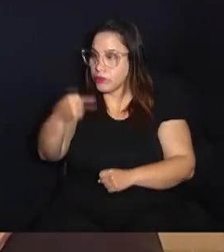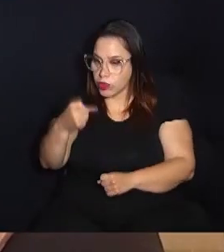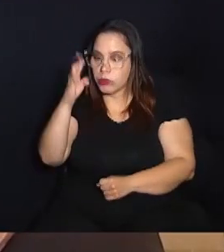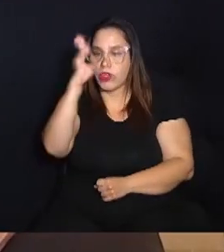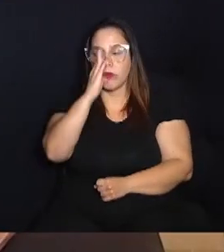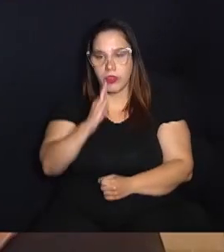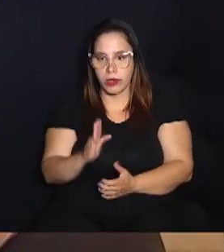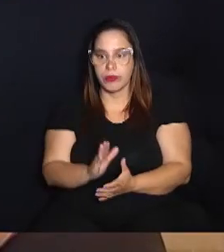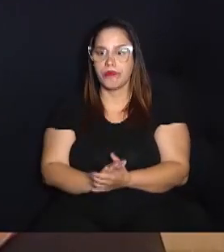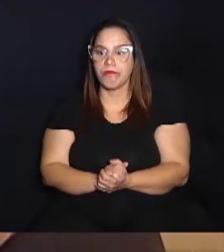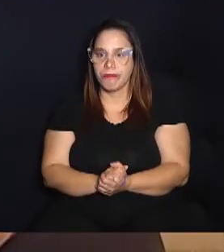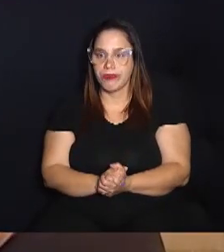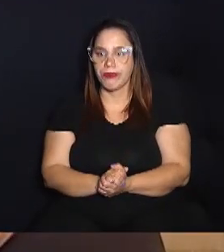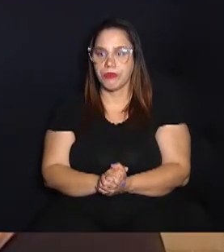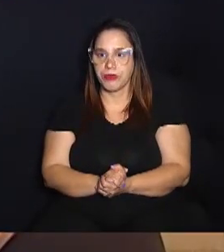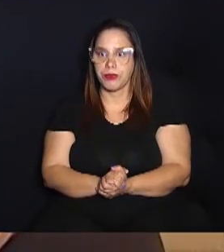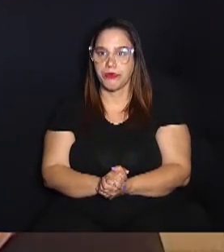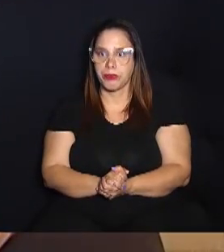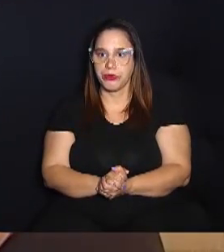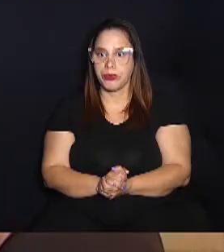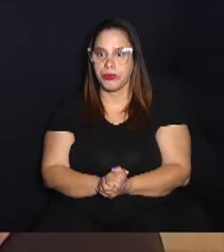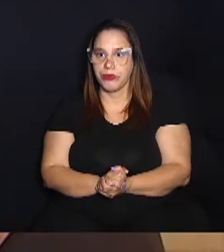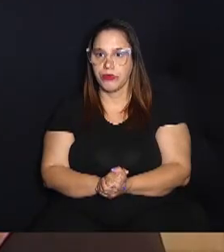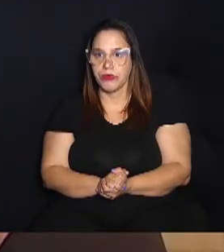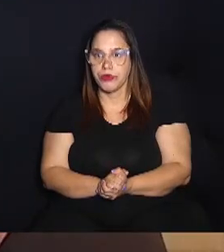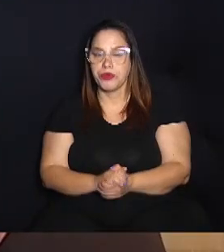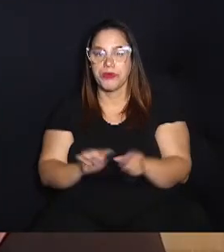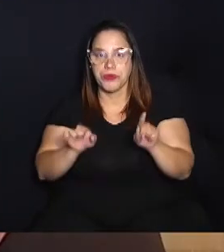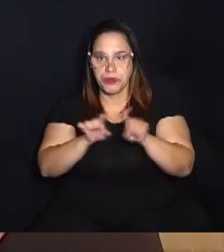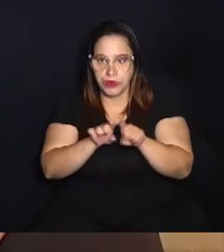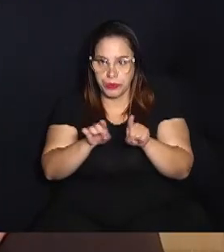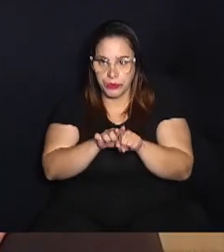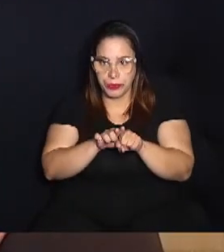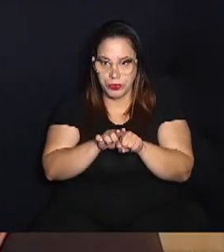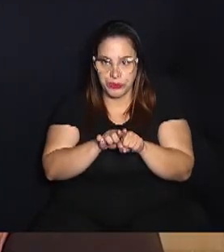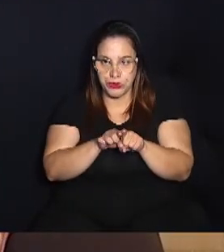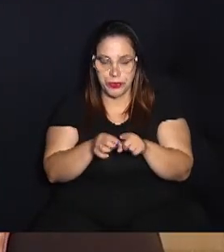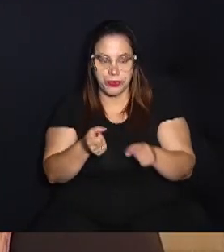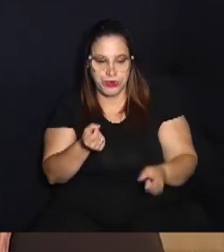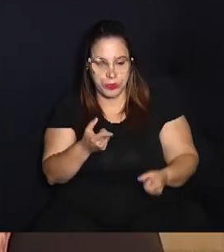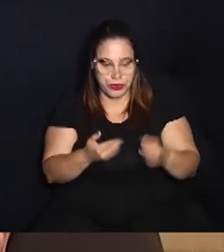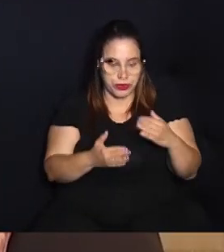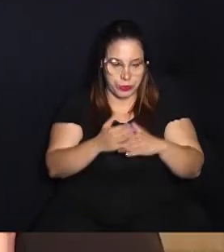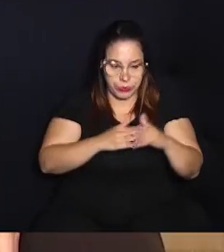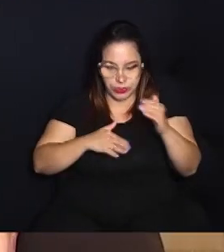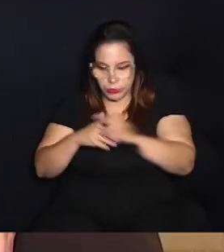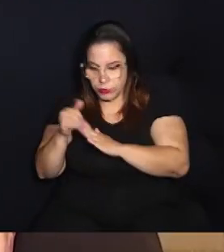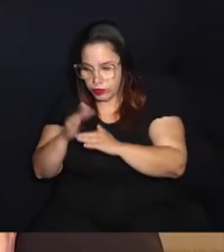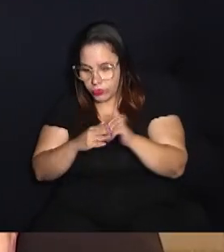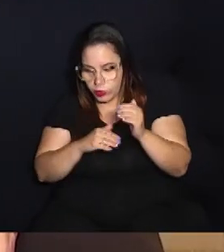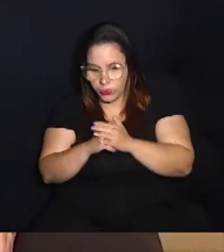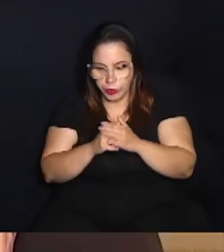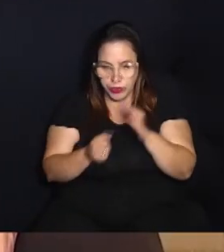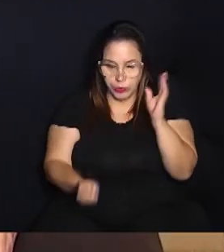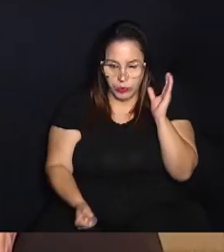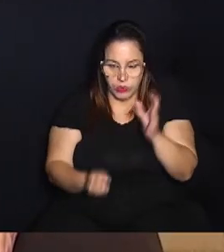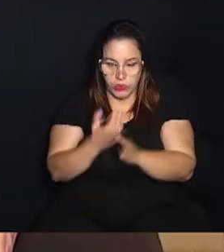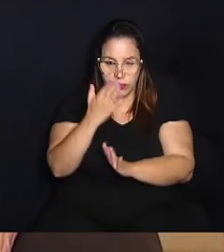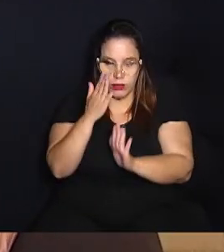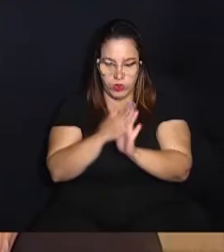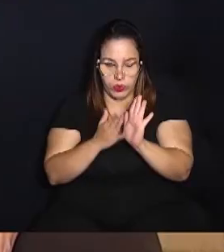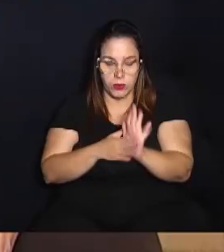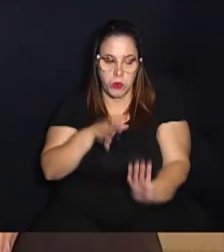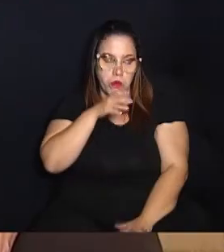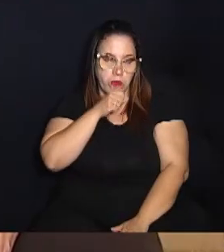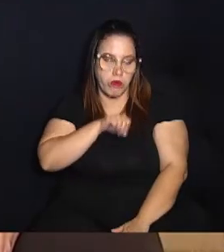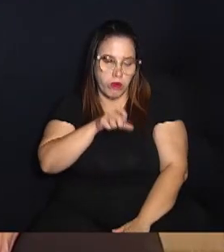Brasil. Ele também tem suas contribuições, digamos aí, com a criação do método Paulo